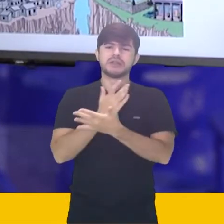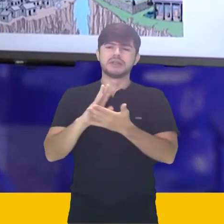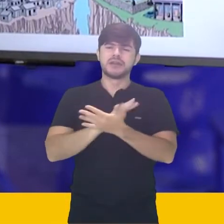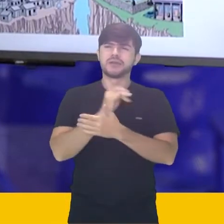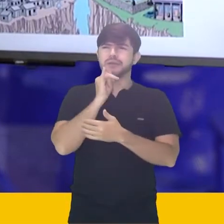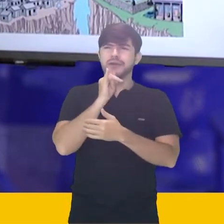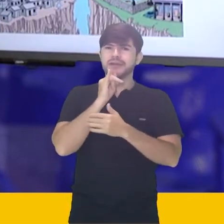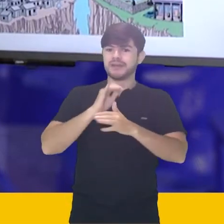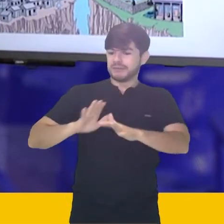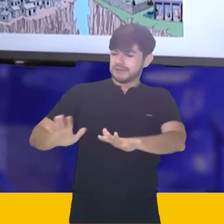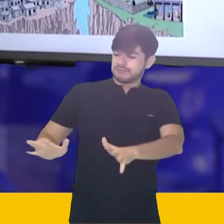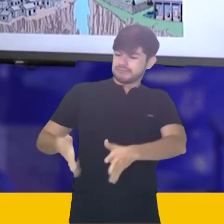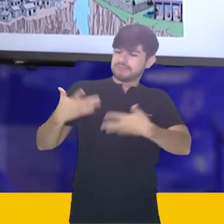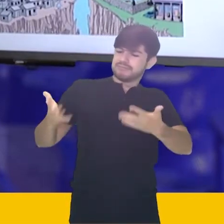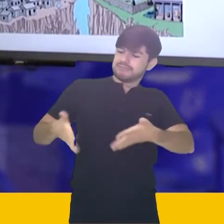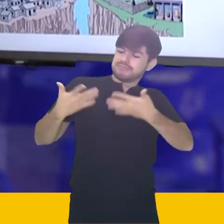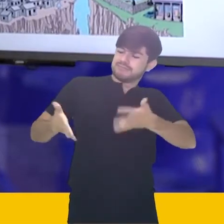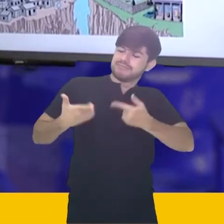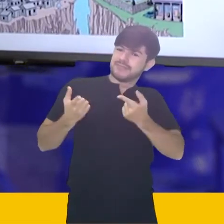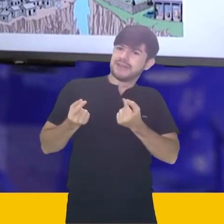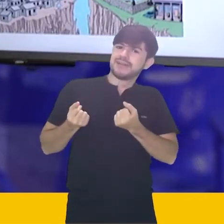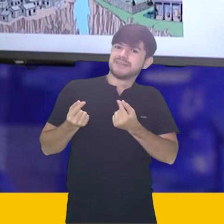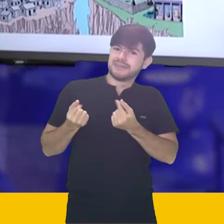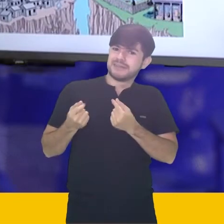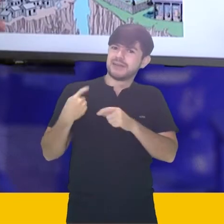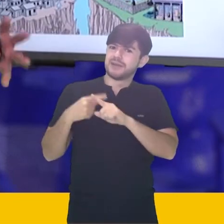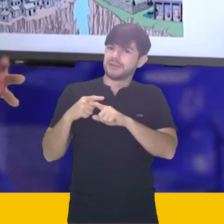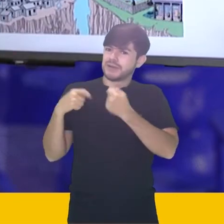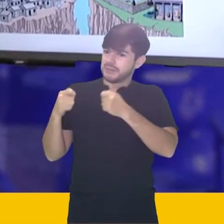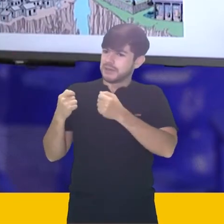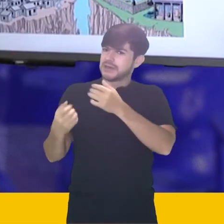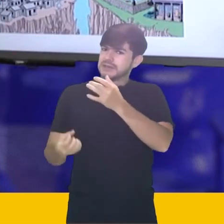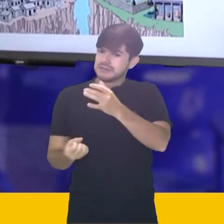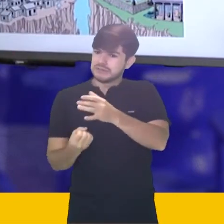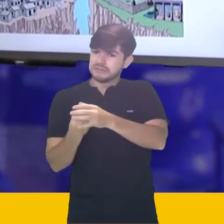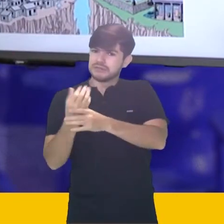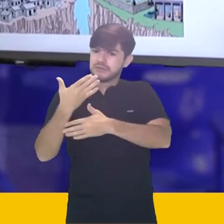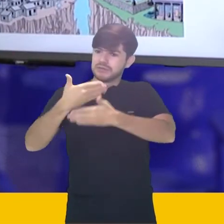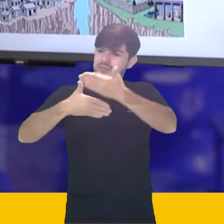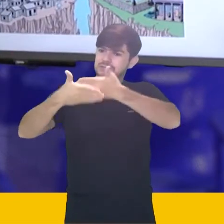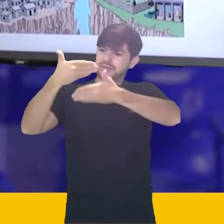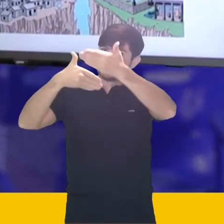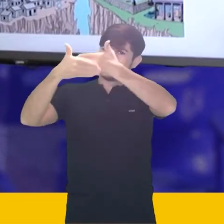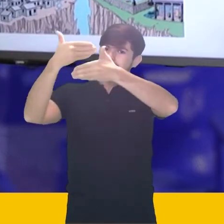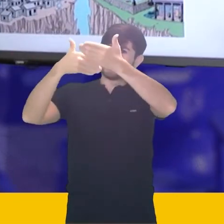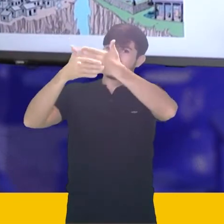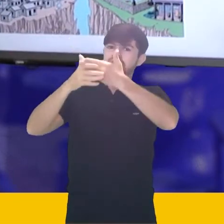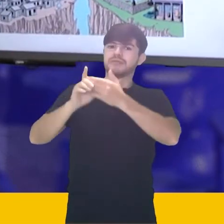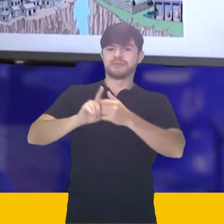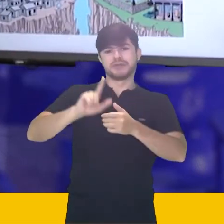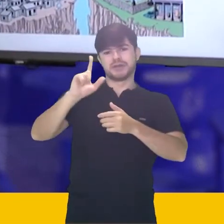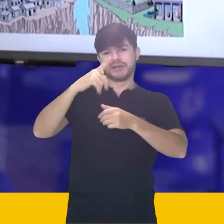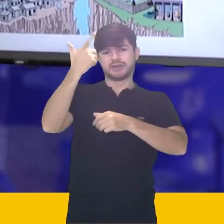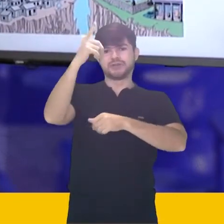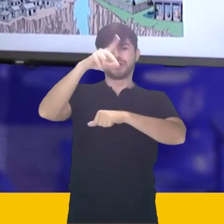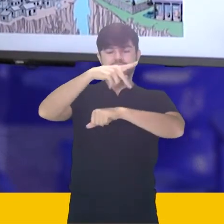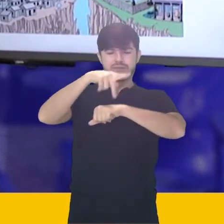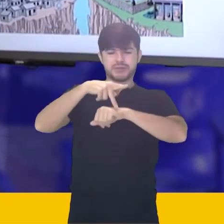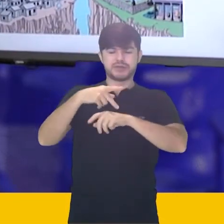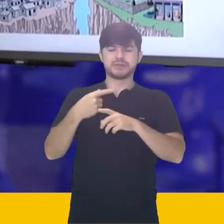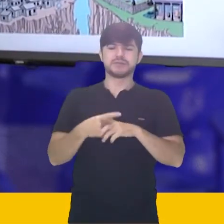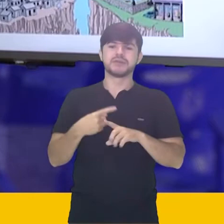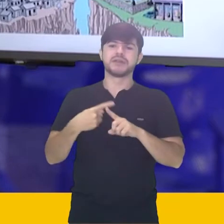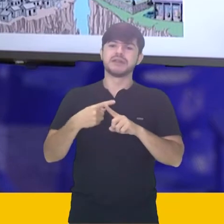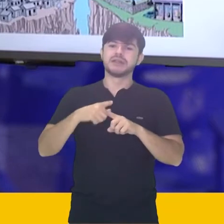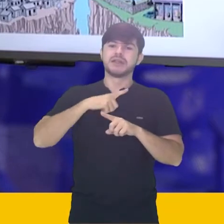né? Afinal, ela vai ter que levar toda uma estrutura, construir tudo naquele outro lugar. Então, dentro desse processo, existe